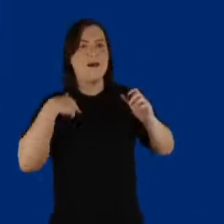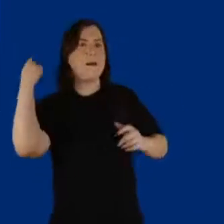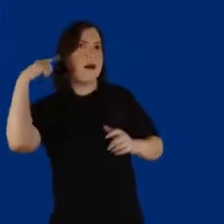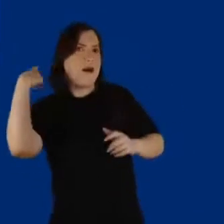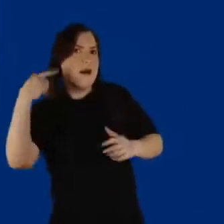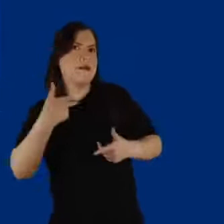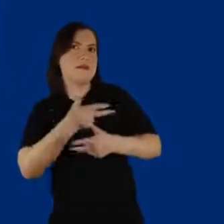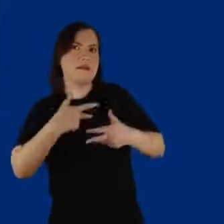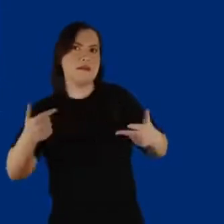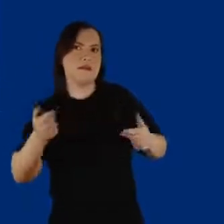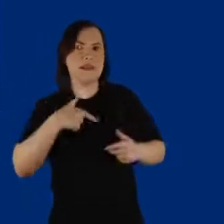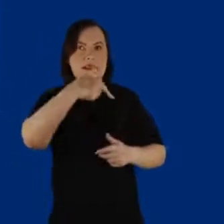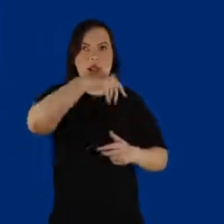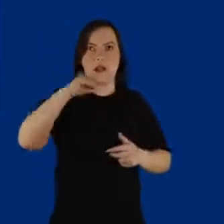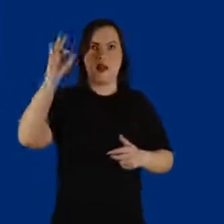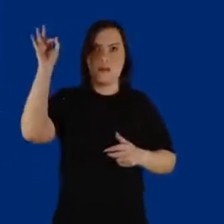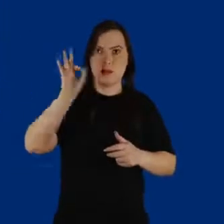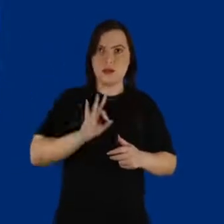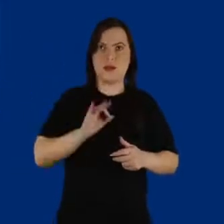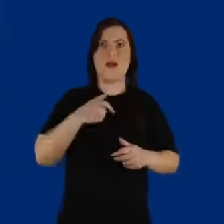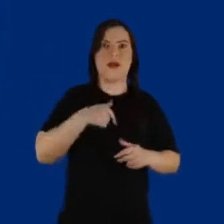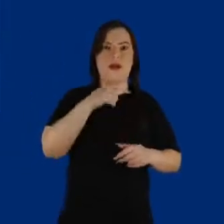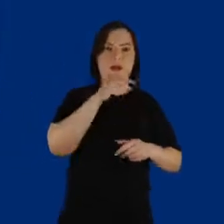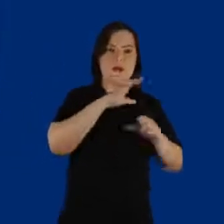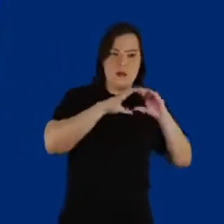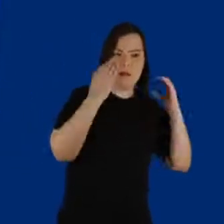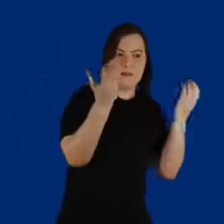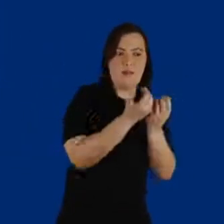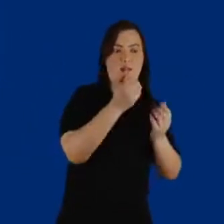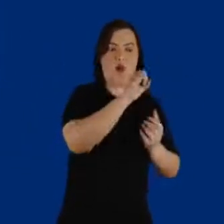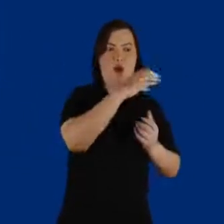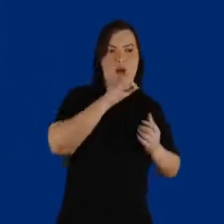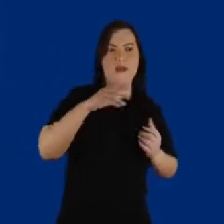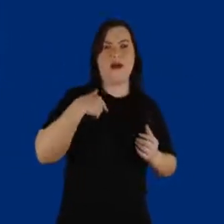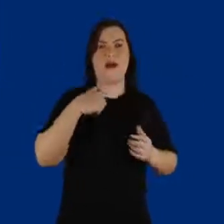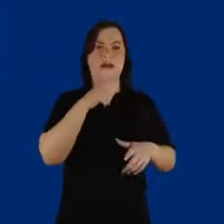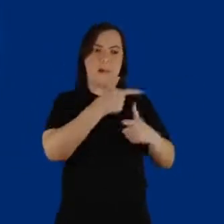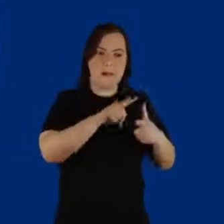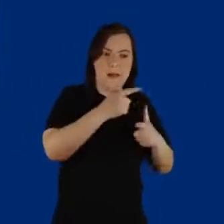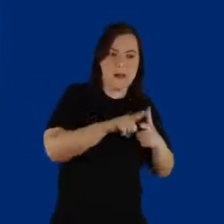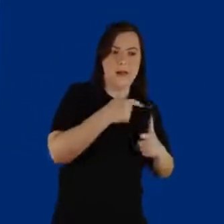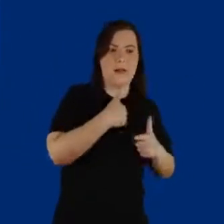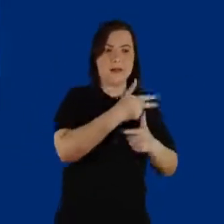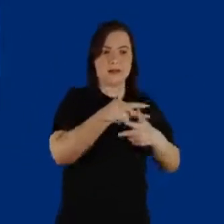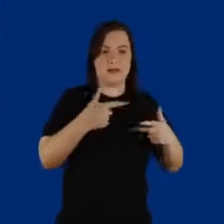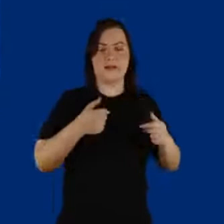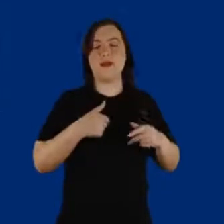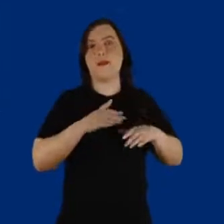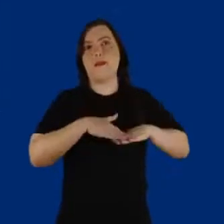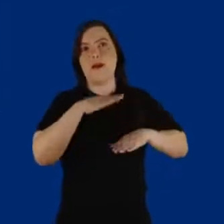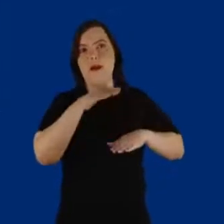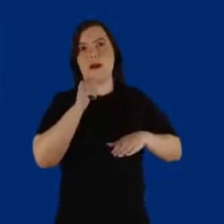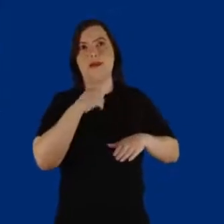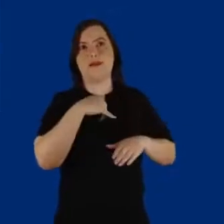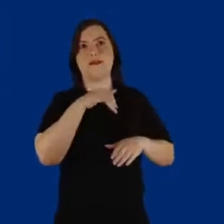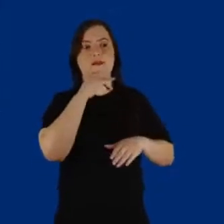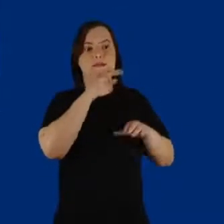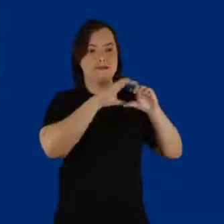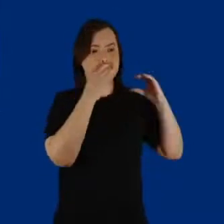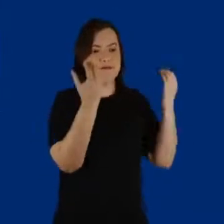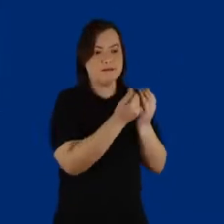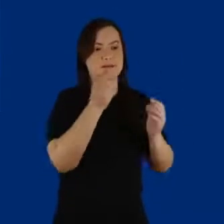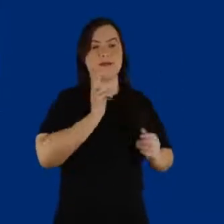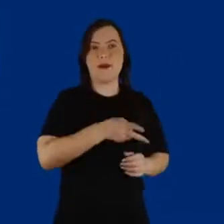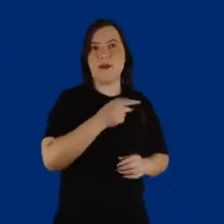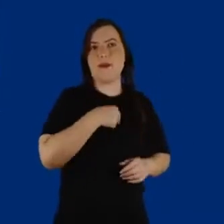enlouquecendo, 70% da comunidade está em crise, 80% da comunidade está em crise, mas dessa comunidade você sempre